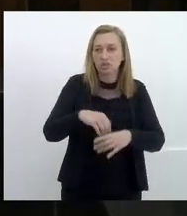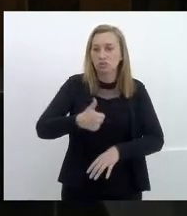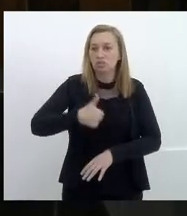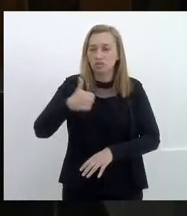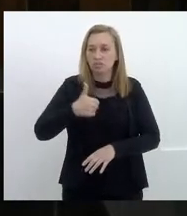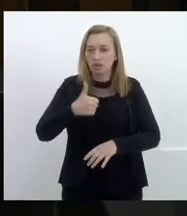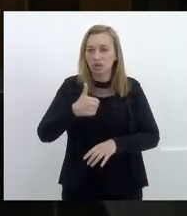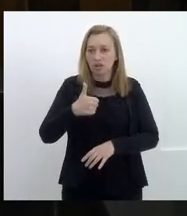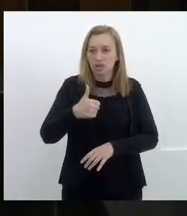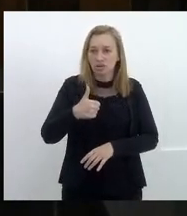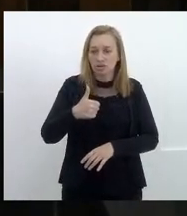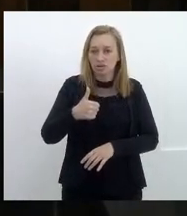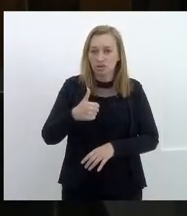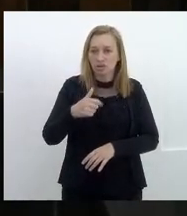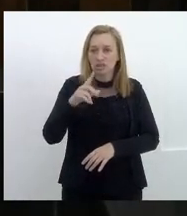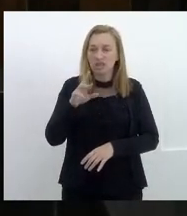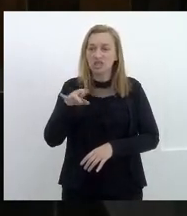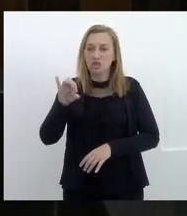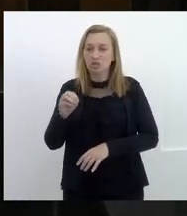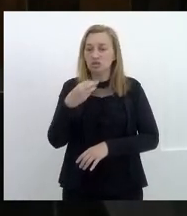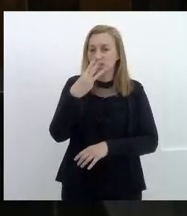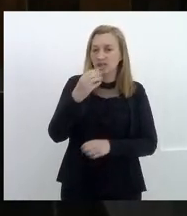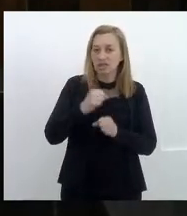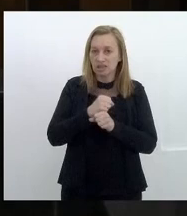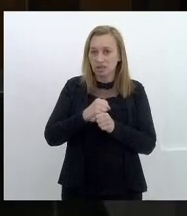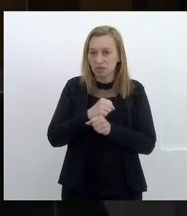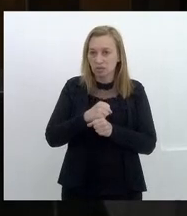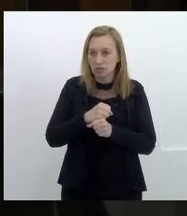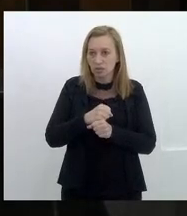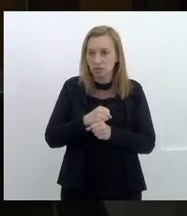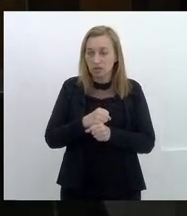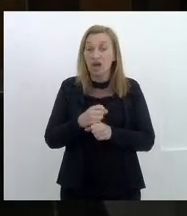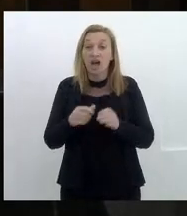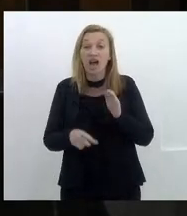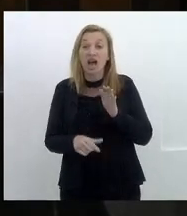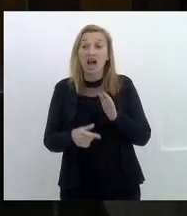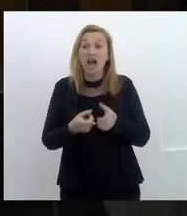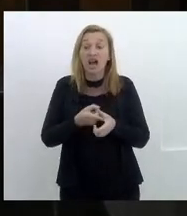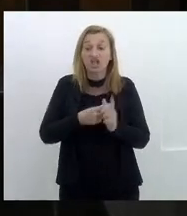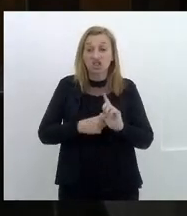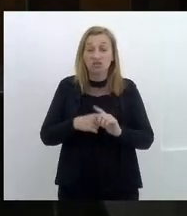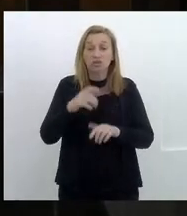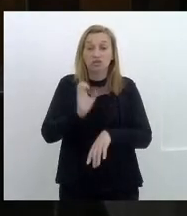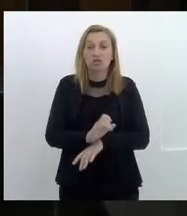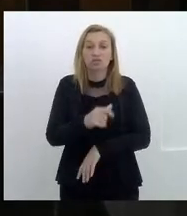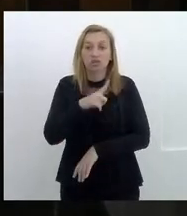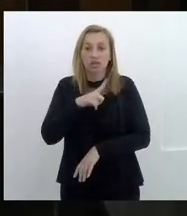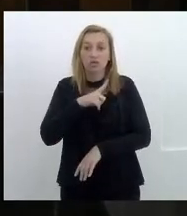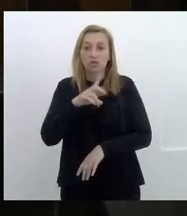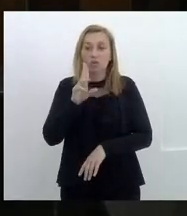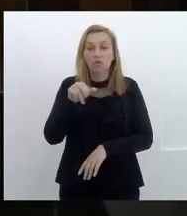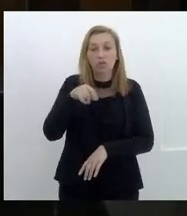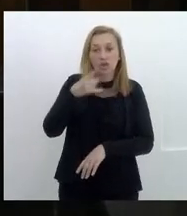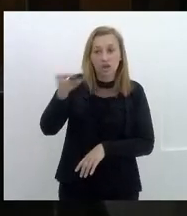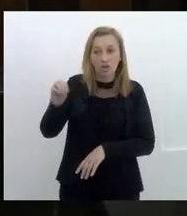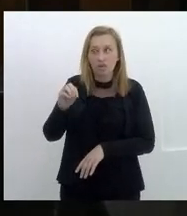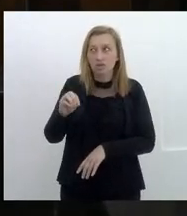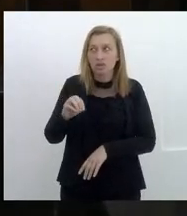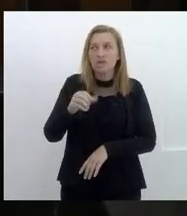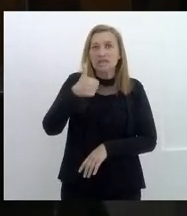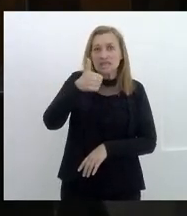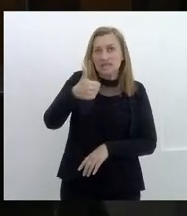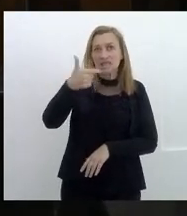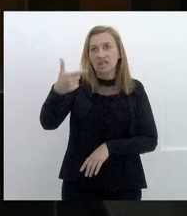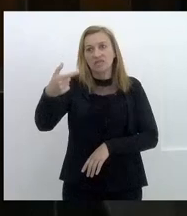ciclo do regime de apuração oficial de três anos a dívida que o estado tinha com a união girava entre